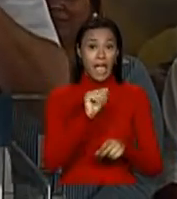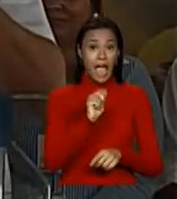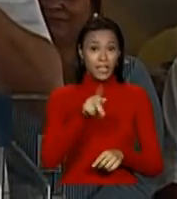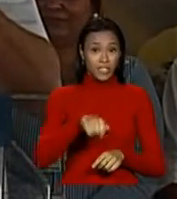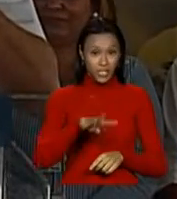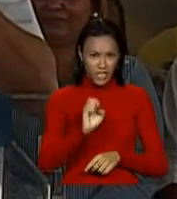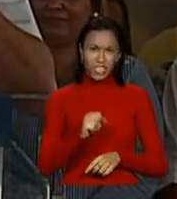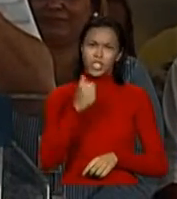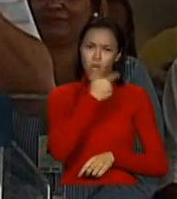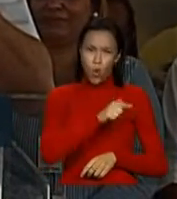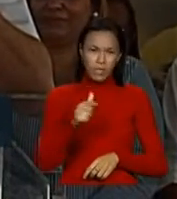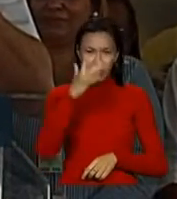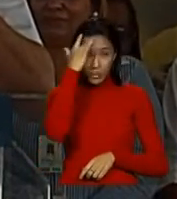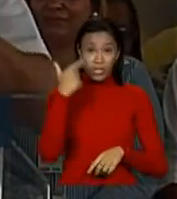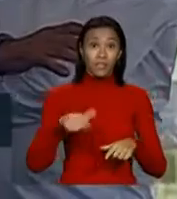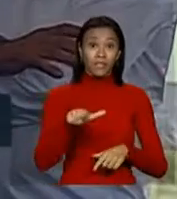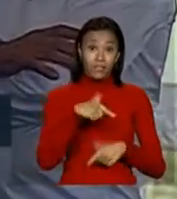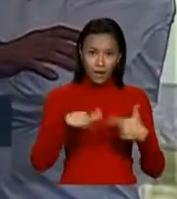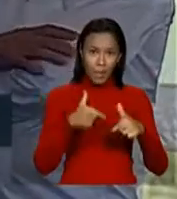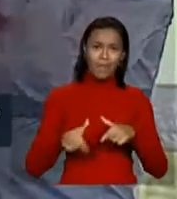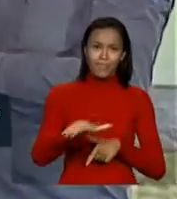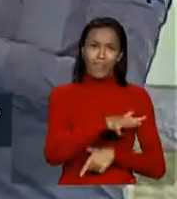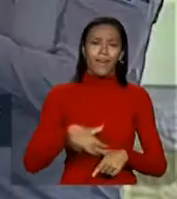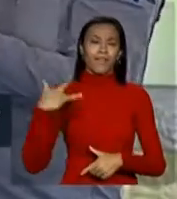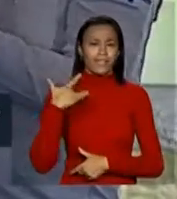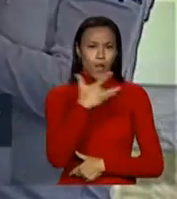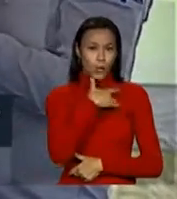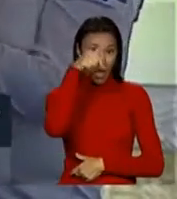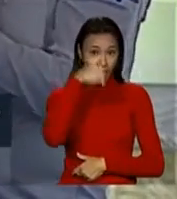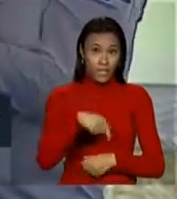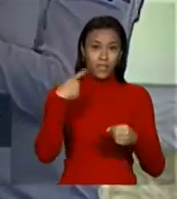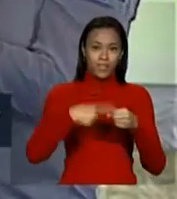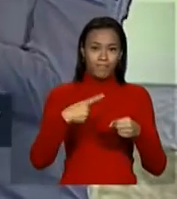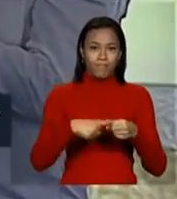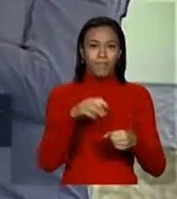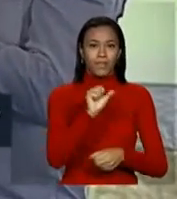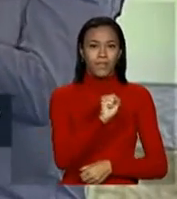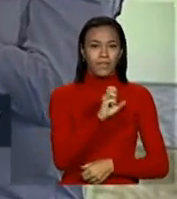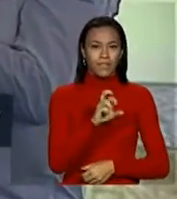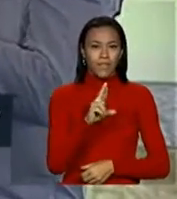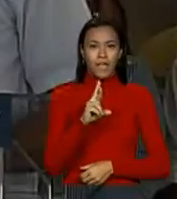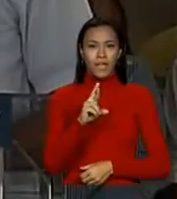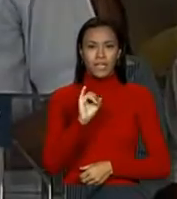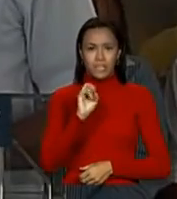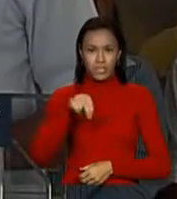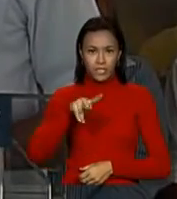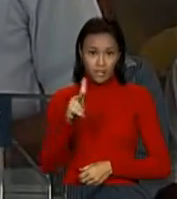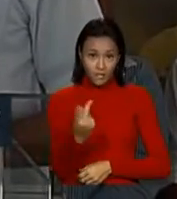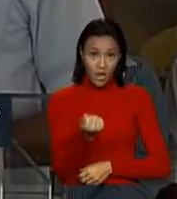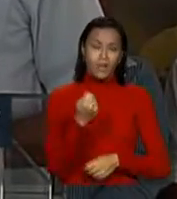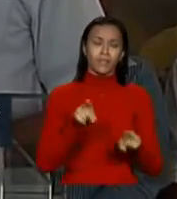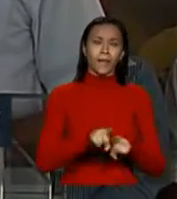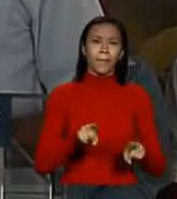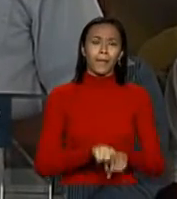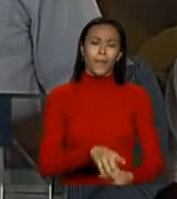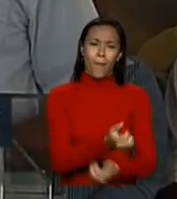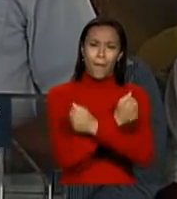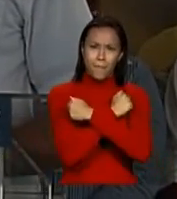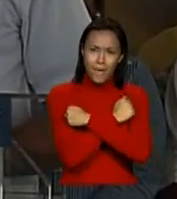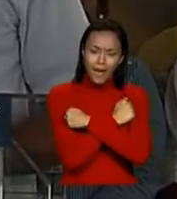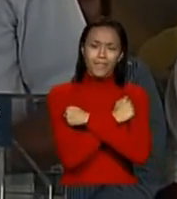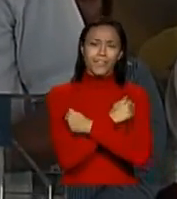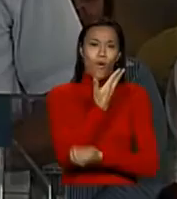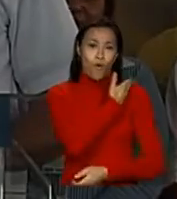nos grandes trabalhadores da Saúde aqui de Serrinha dá um abraço ao ao